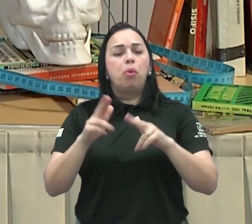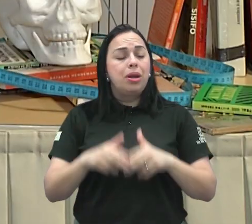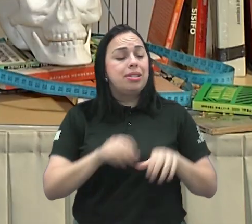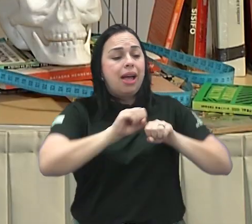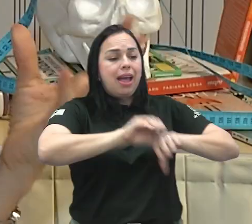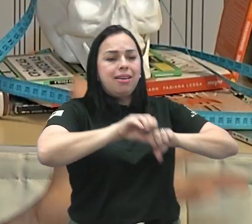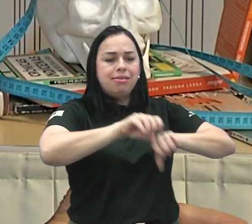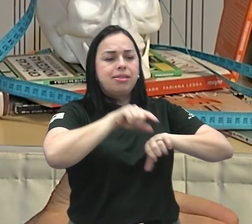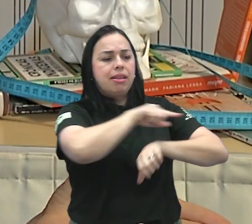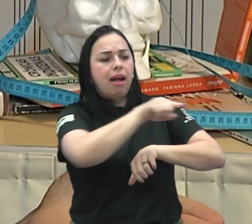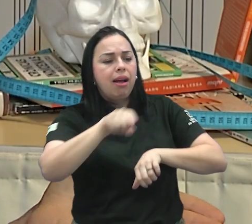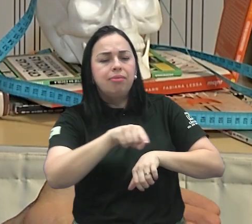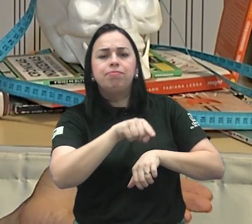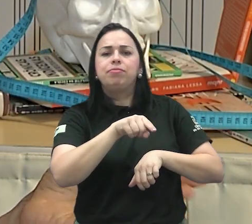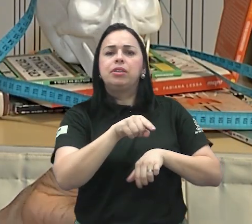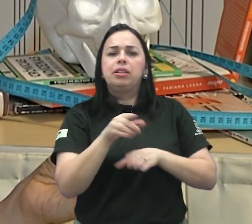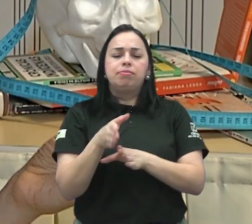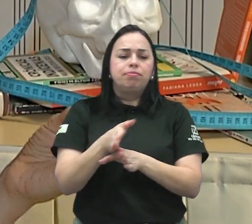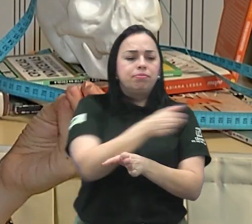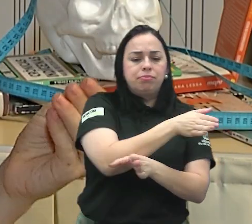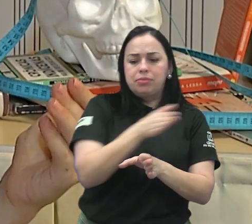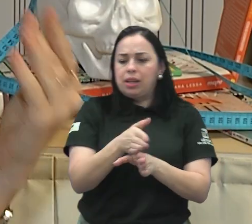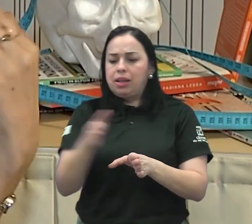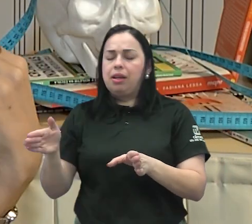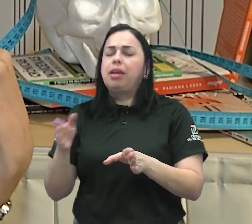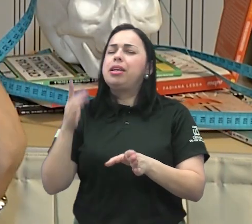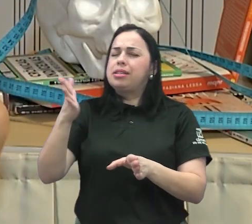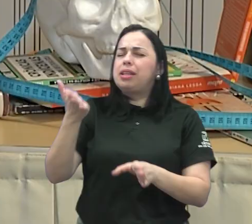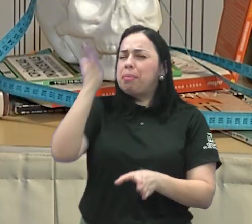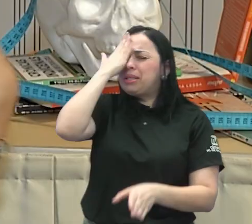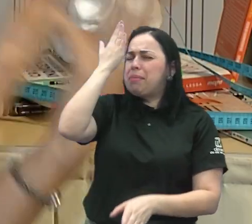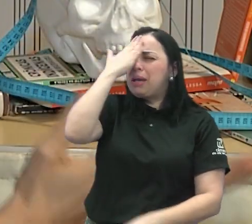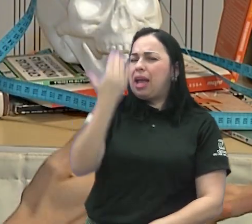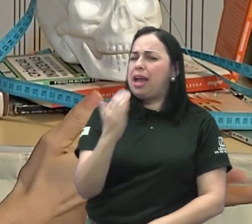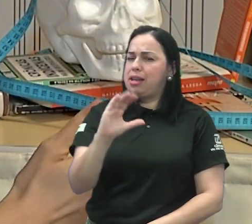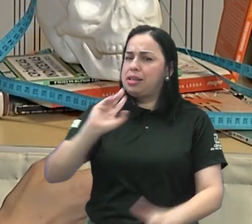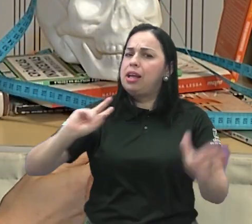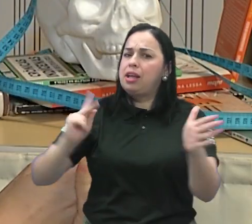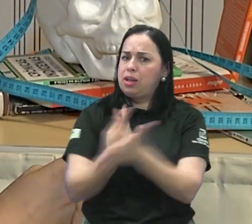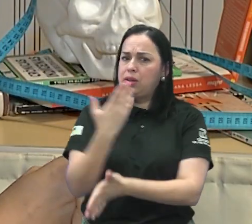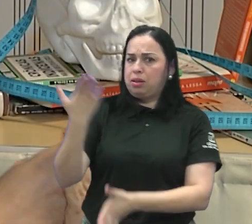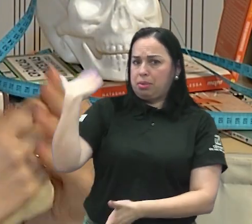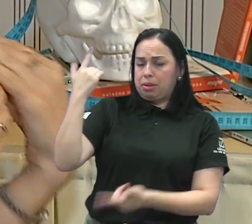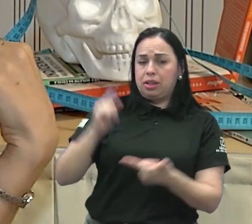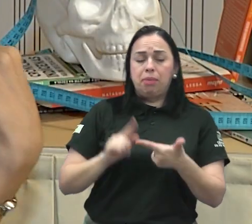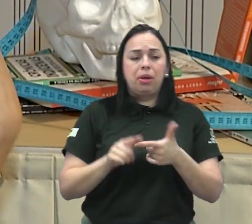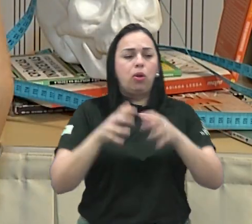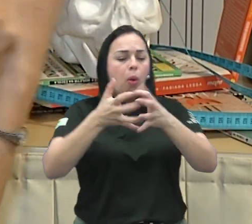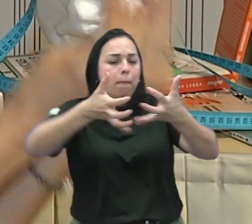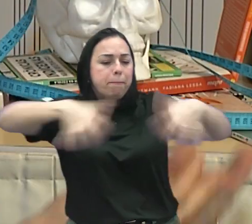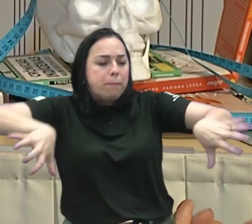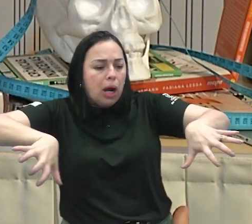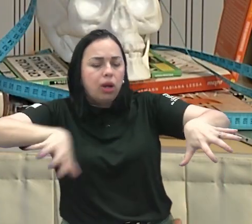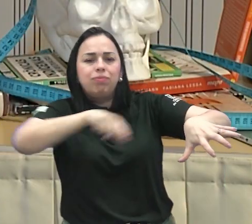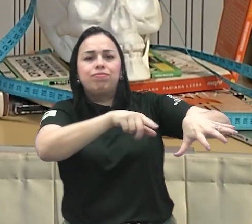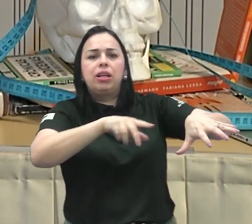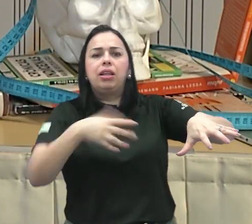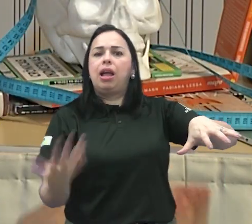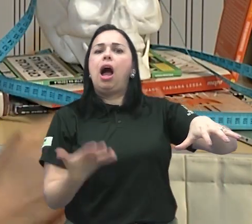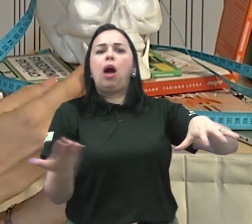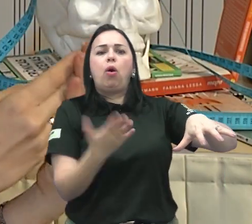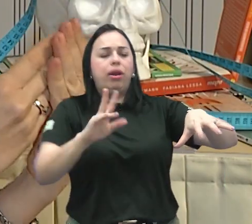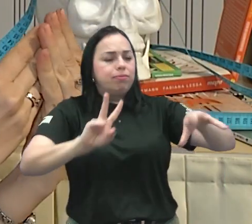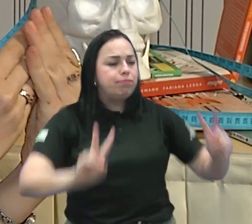muito bons. Então, a ideia do decolonial é a gente conseguir perceber aonde a ciência já errou, aonde a gente foi